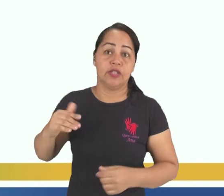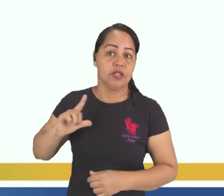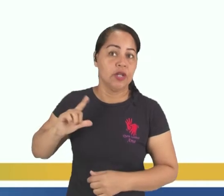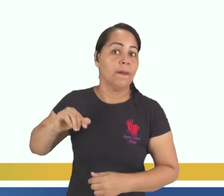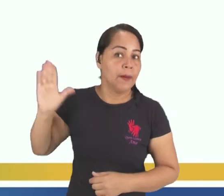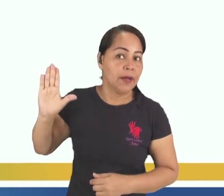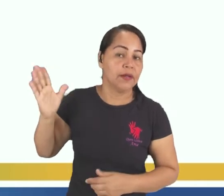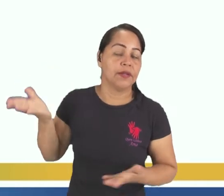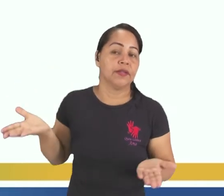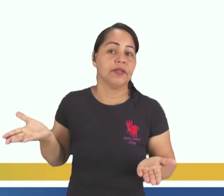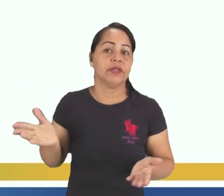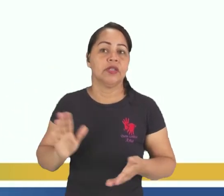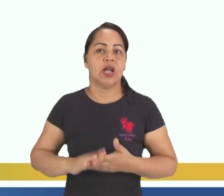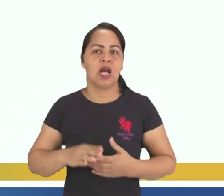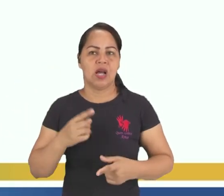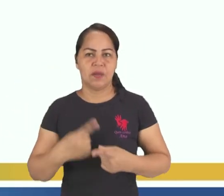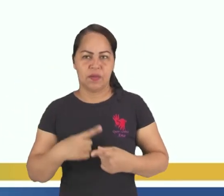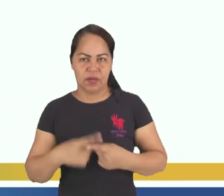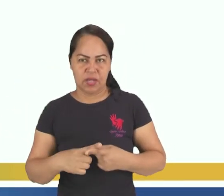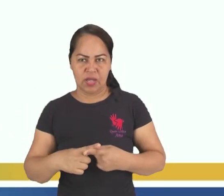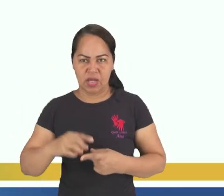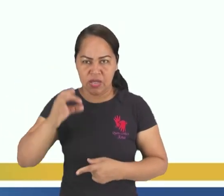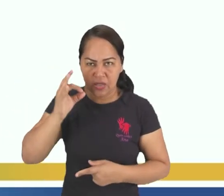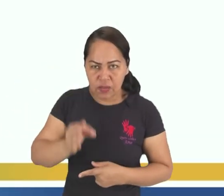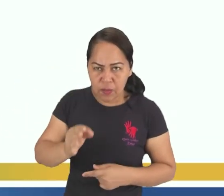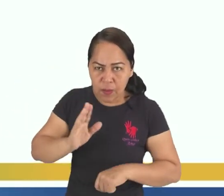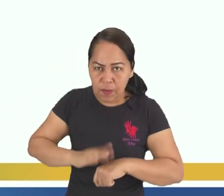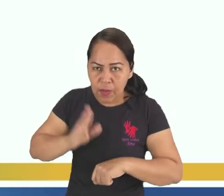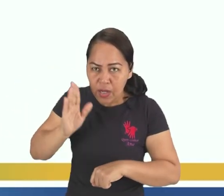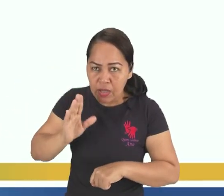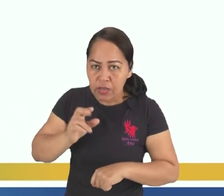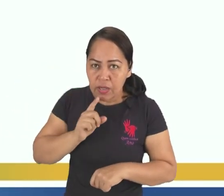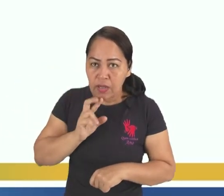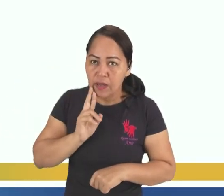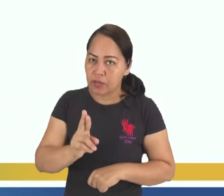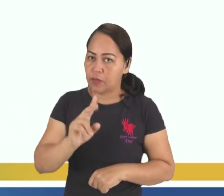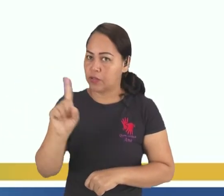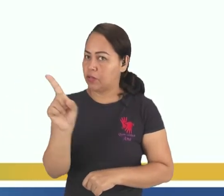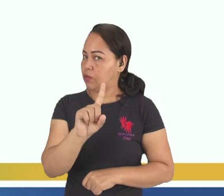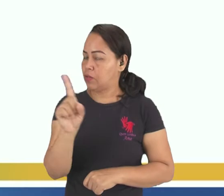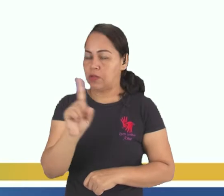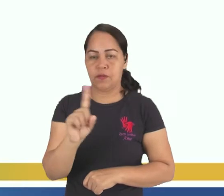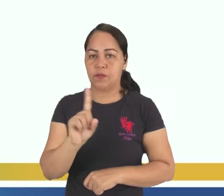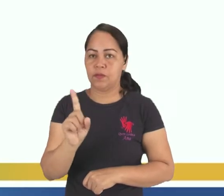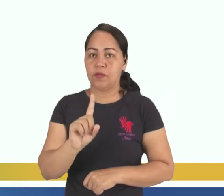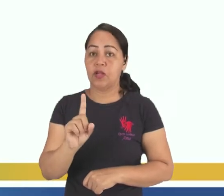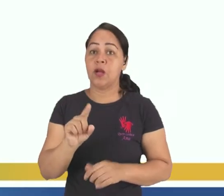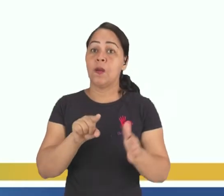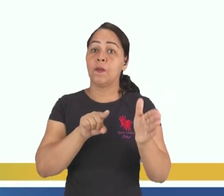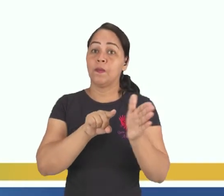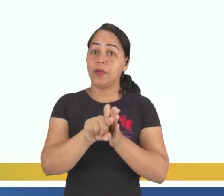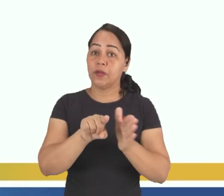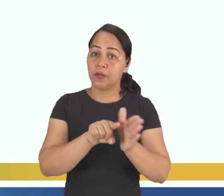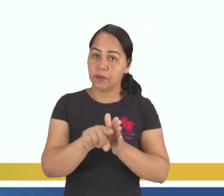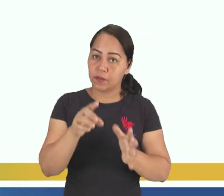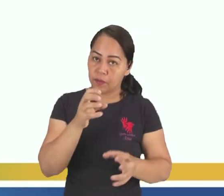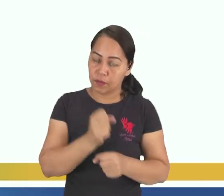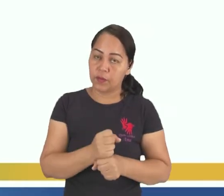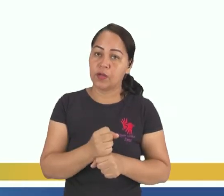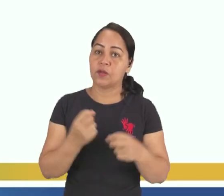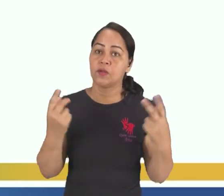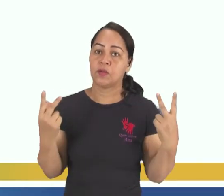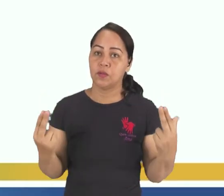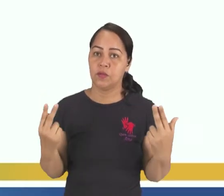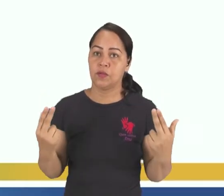seria automaticamente campeã porque acertou mais questões, não seria uma resolução correta, porque você teria que ver qual